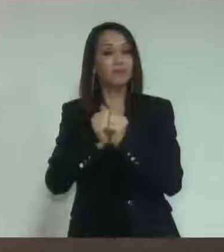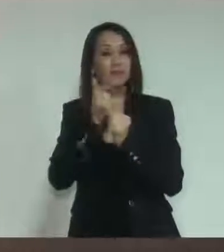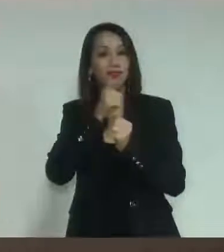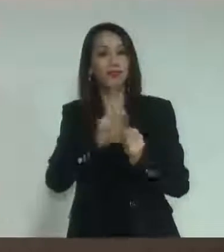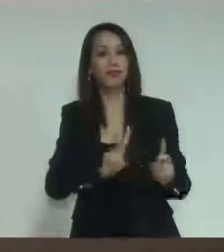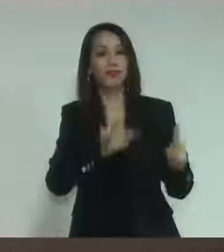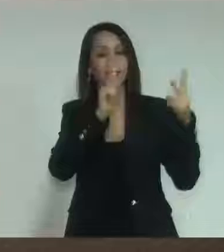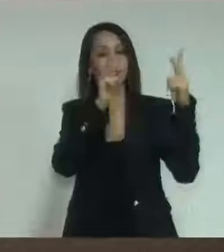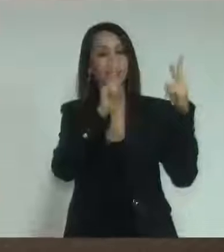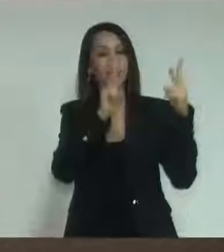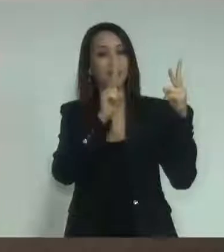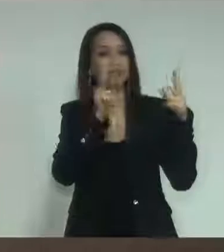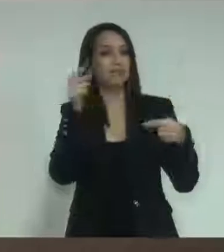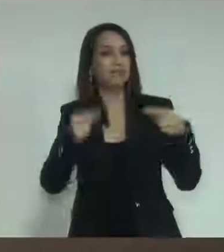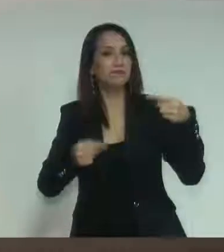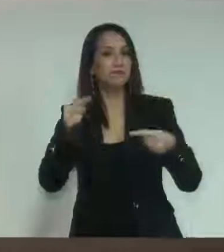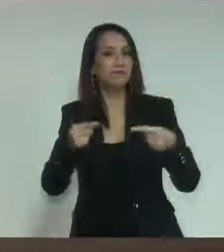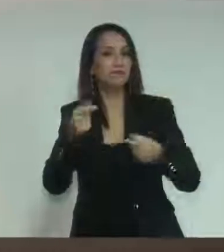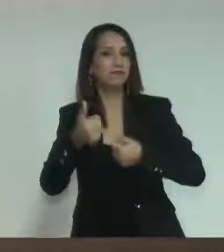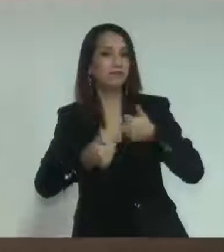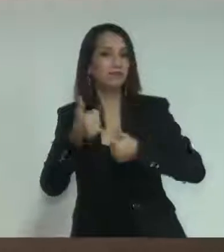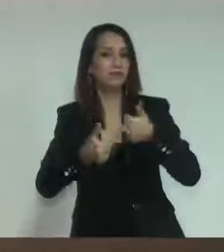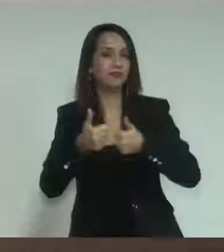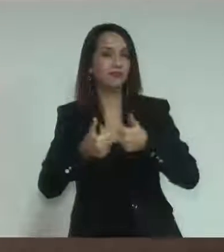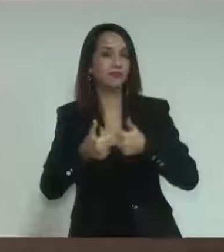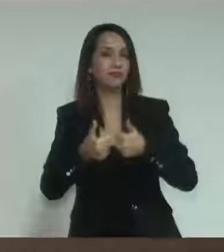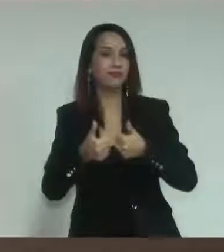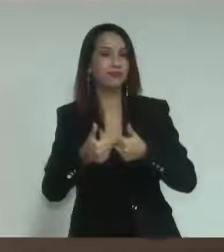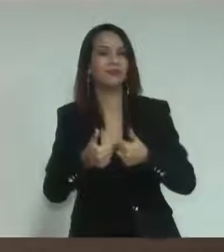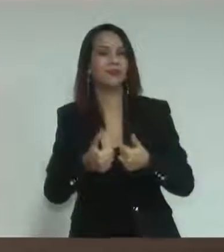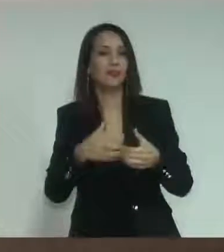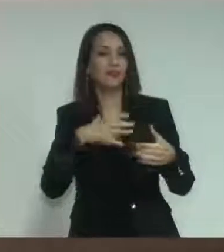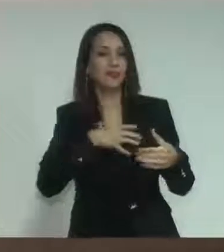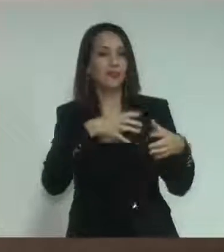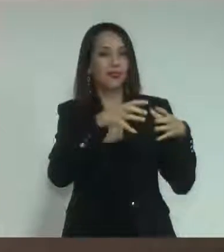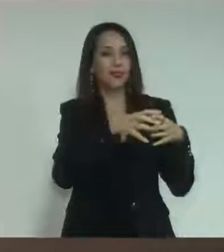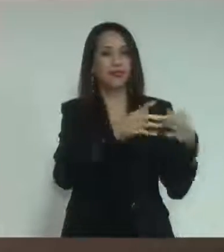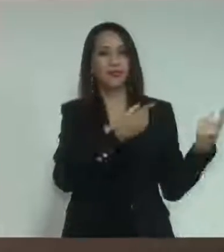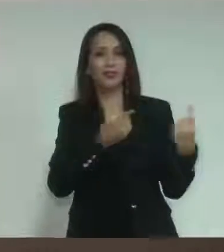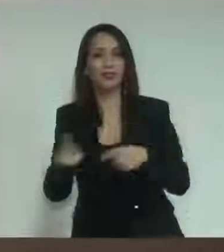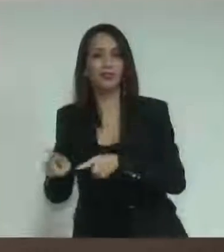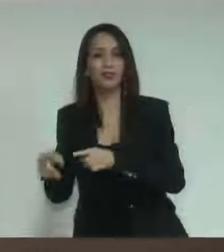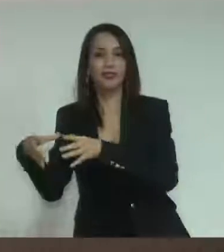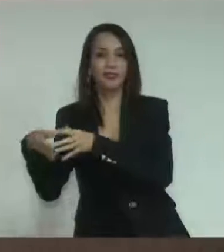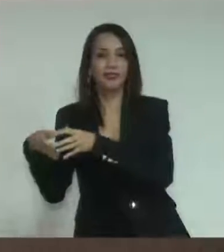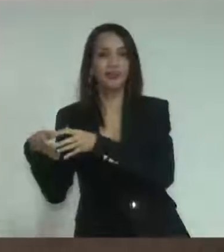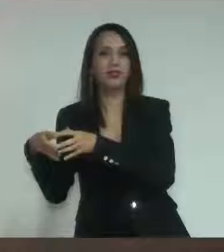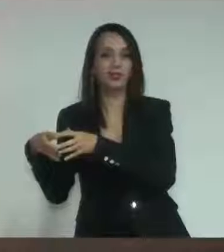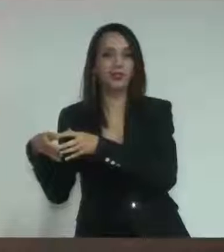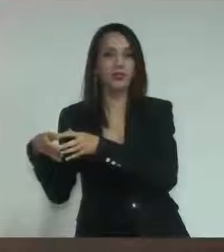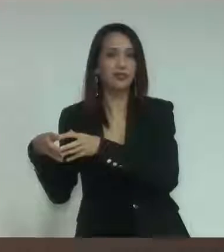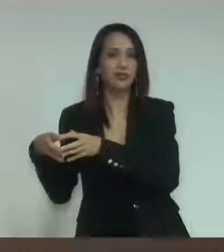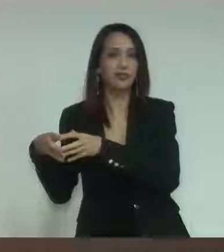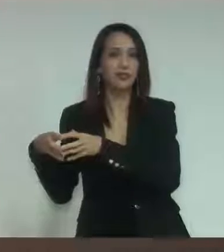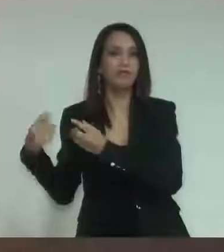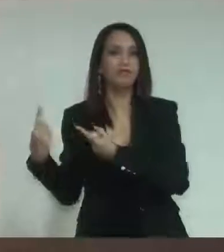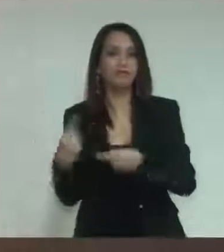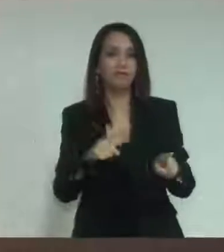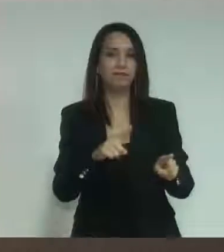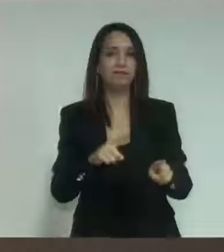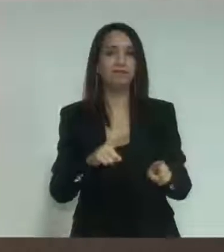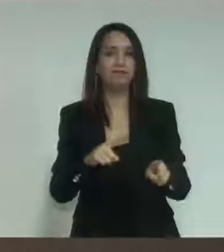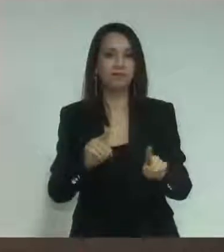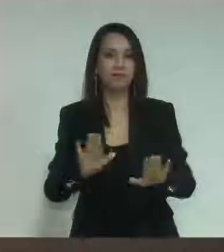chamar assim. Porque não é uma disputa de futebol. Não é uma disputa de meu time estar contra o seu time. Não, é mais do que isso. A gente